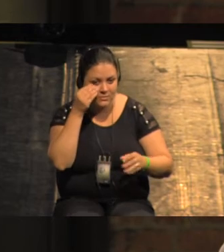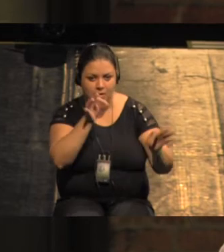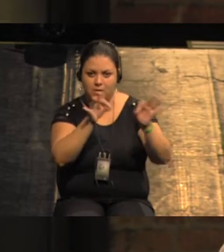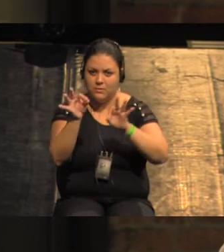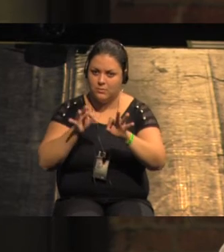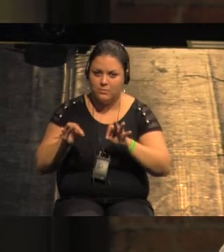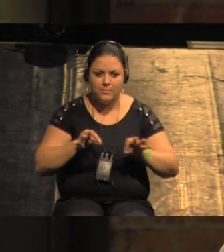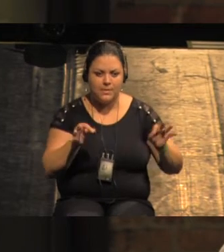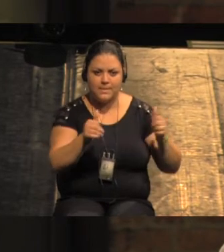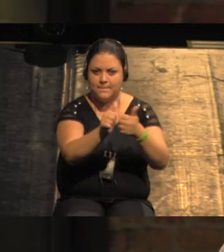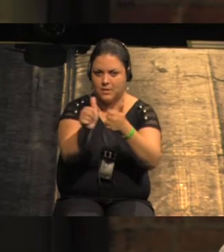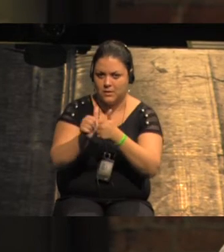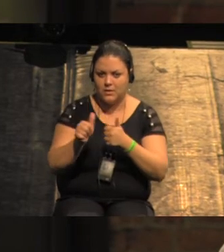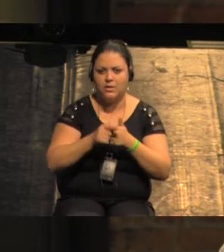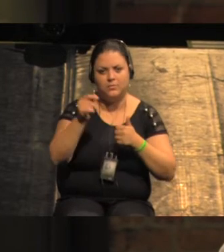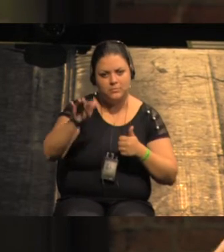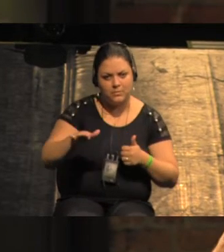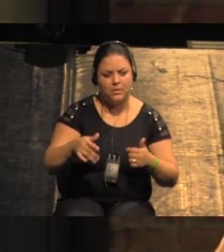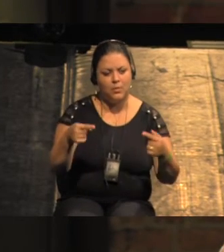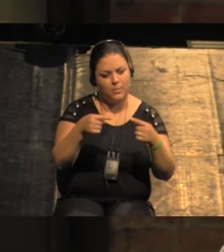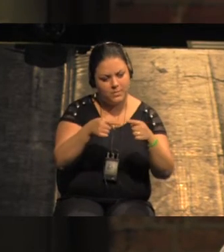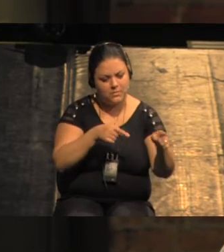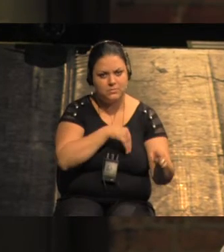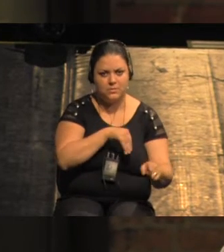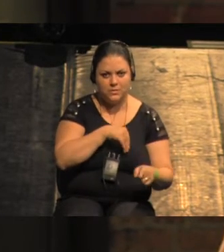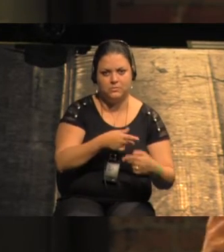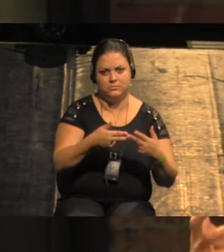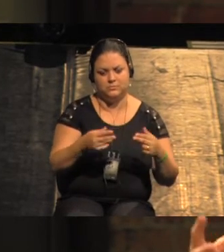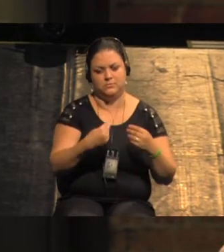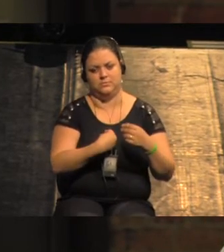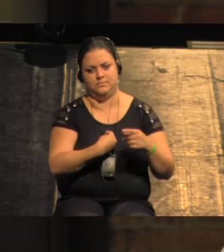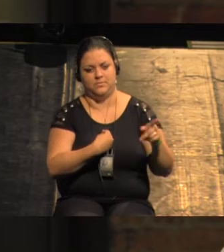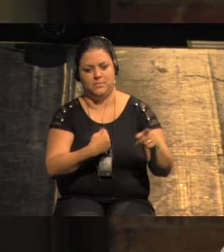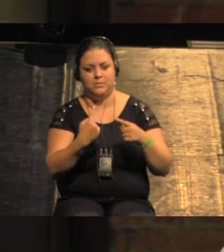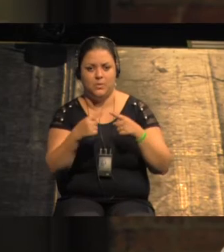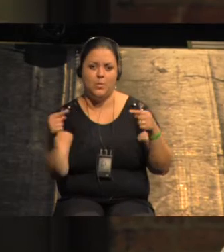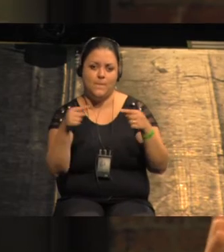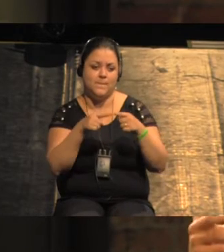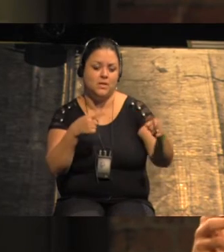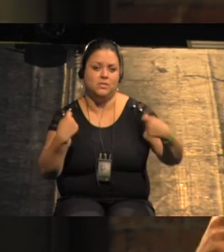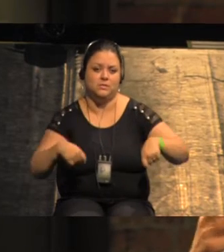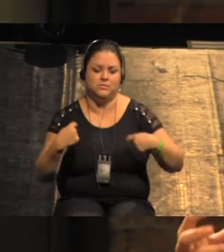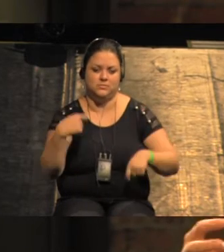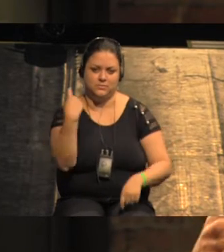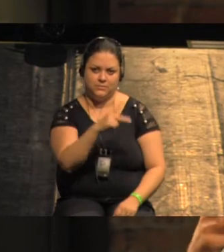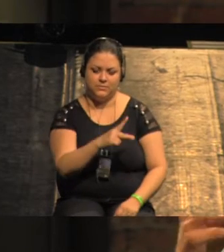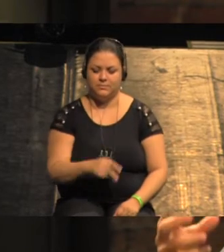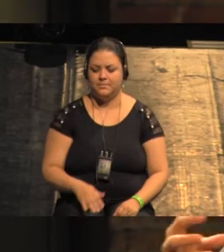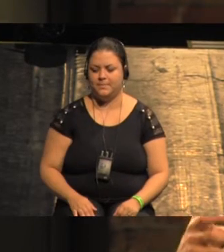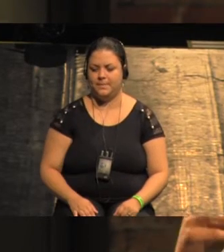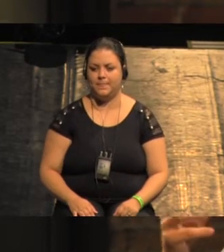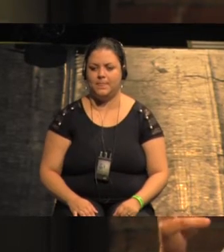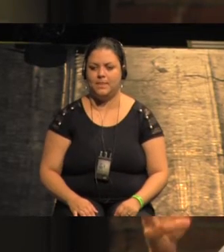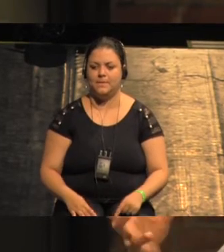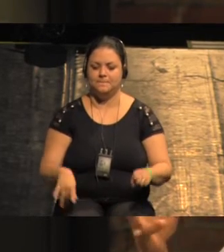criar as condições para que eles possam permanecer. Então, os projetos, além do tradicional uso misto, ele previa lugares para ateliê, pequenos